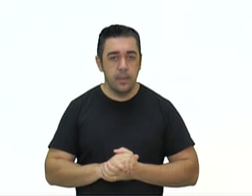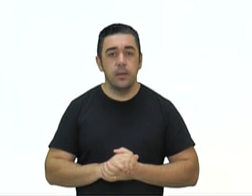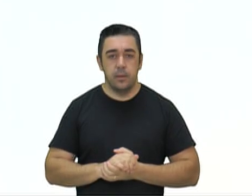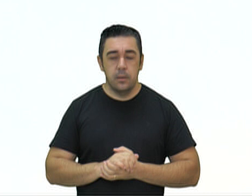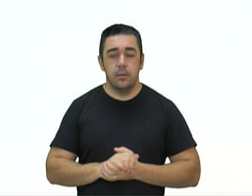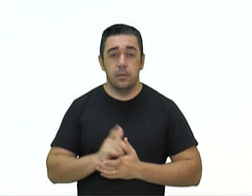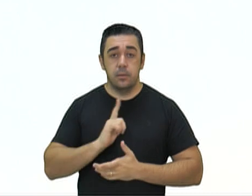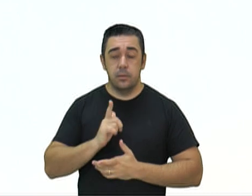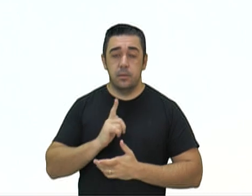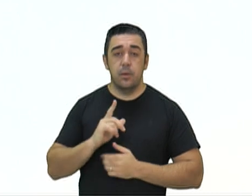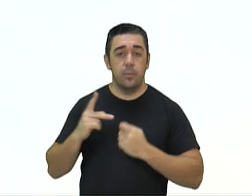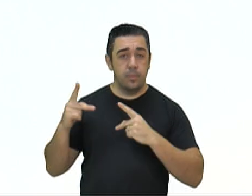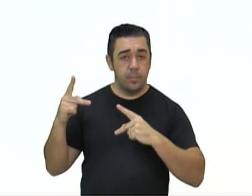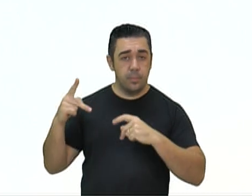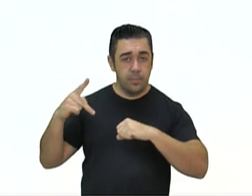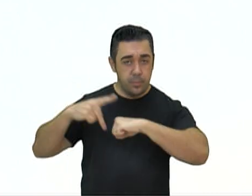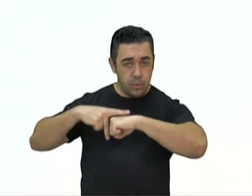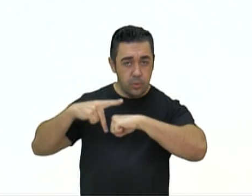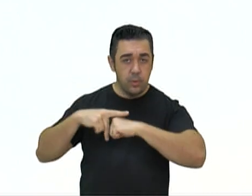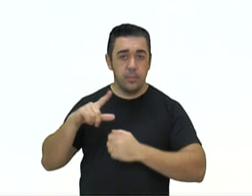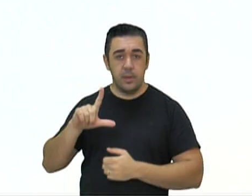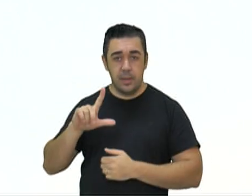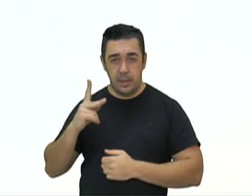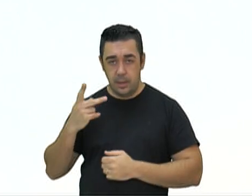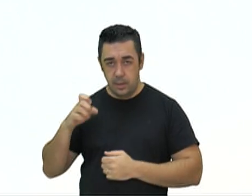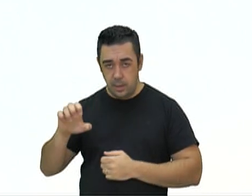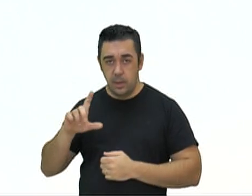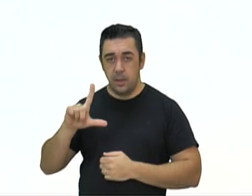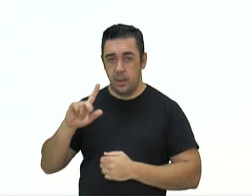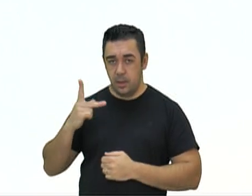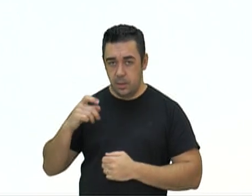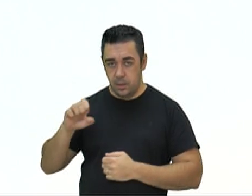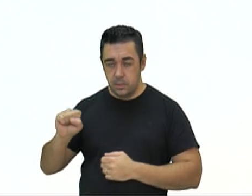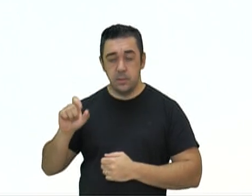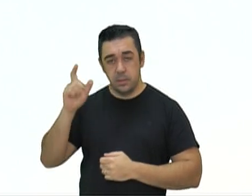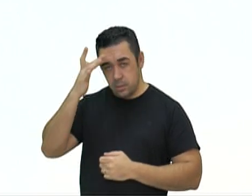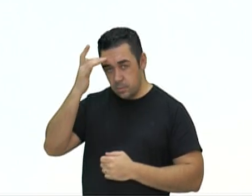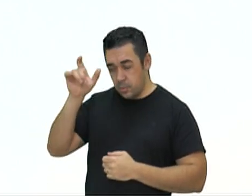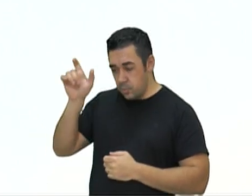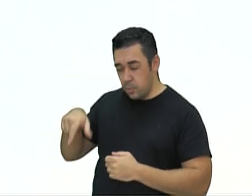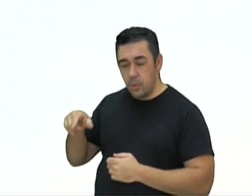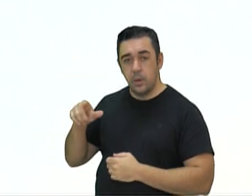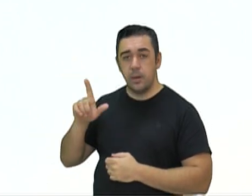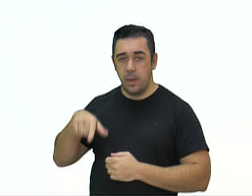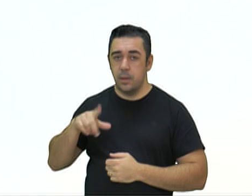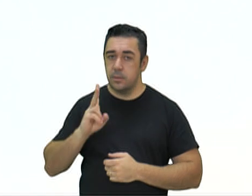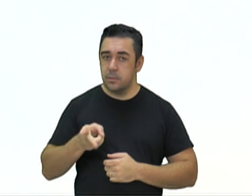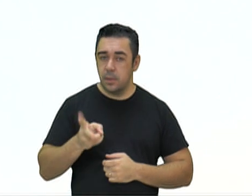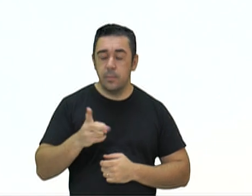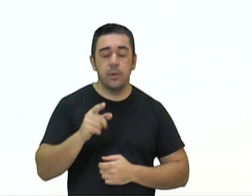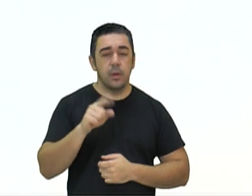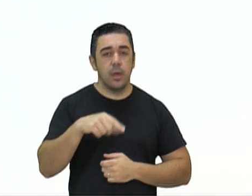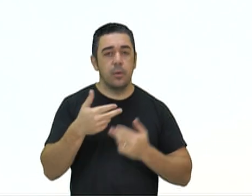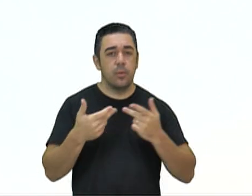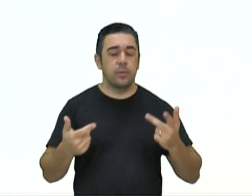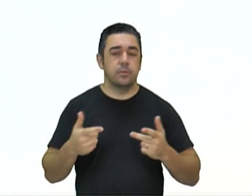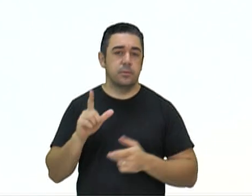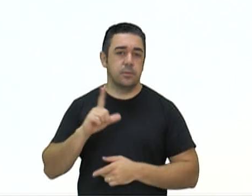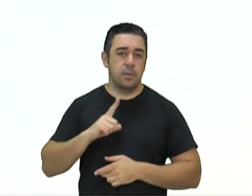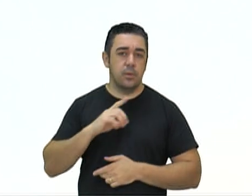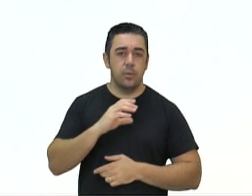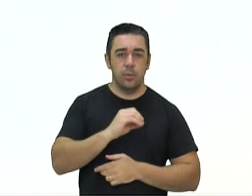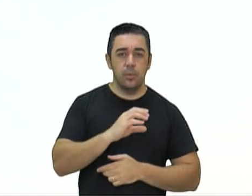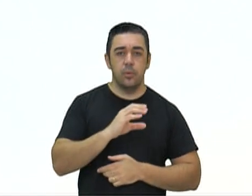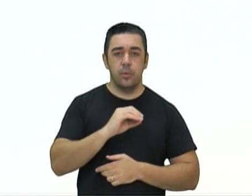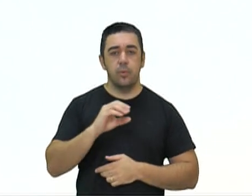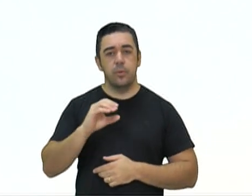lhe, lhes, objeto indireto, sempre que se referir à pessoa, lhe ou lhes. Se refere a coisas, o, a,